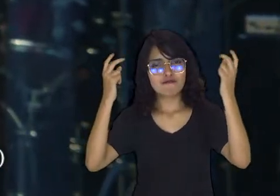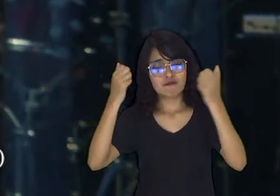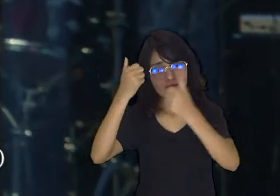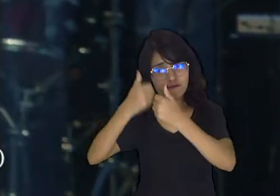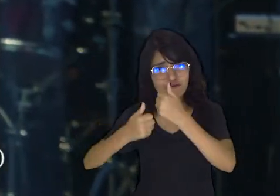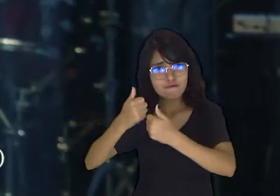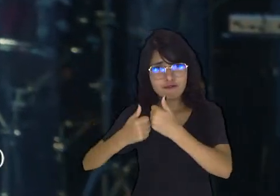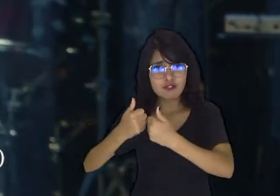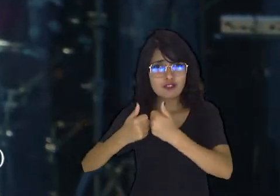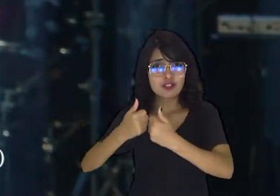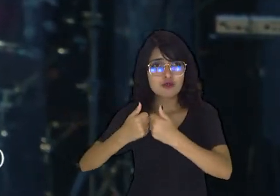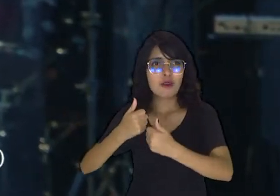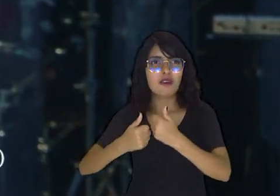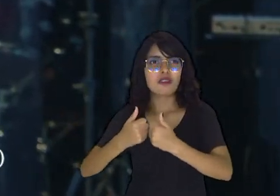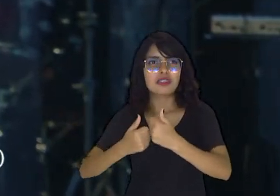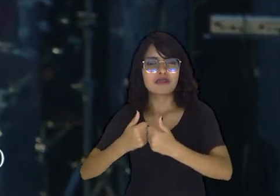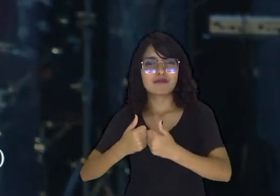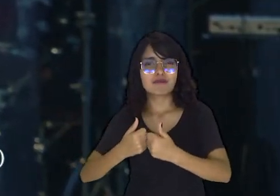Ele veio aqui.